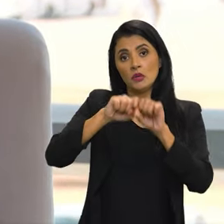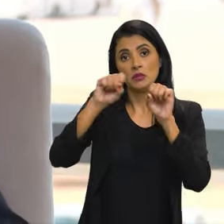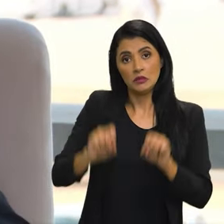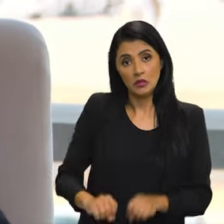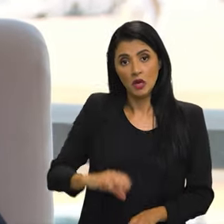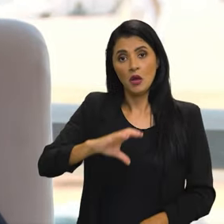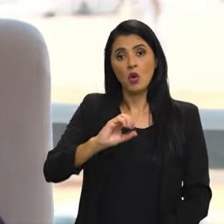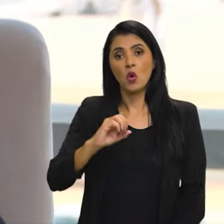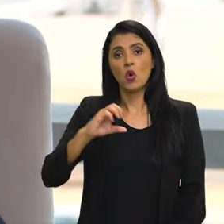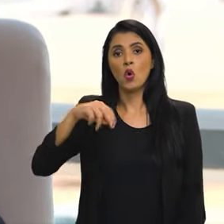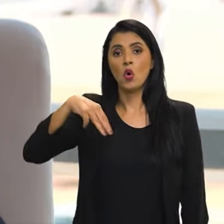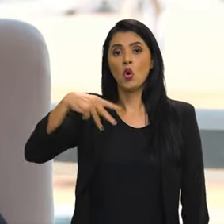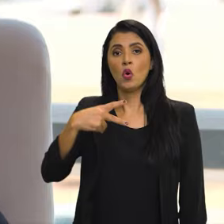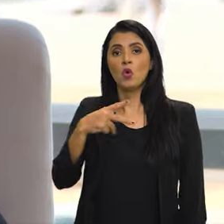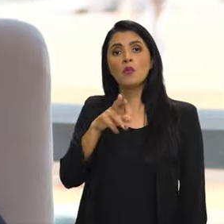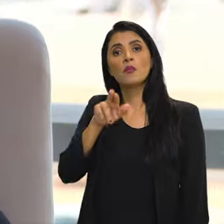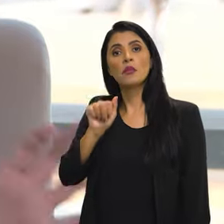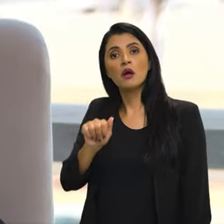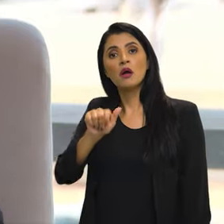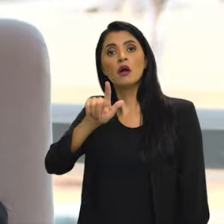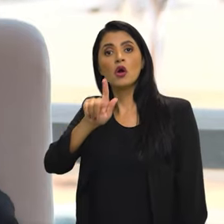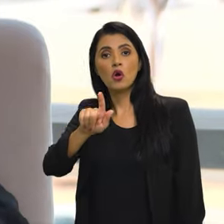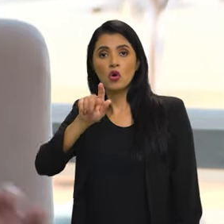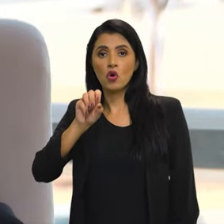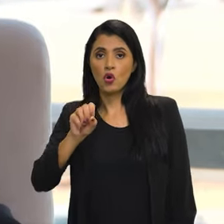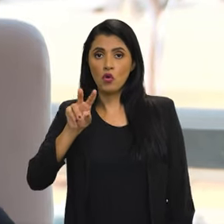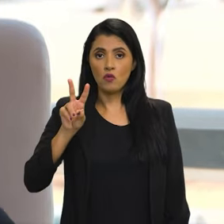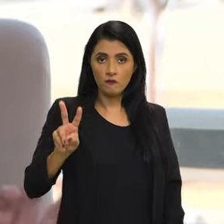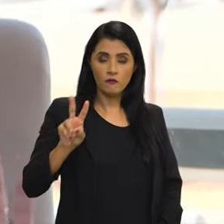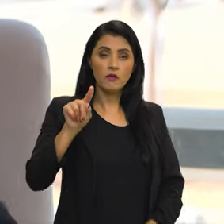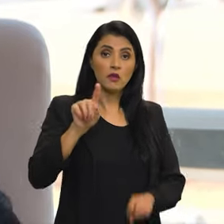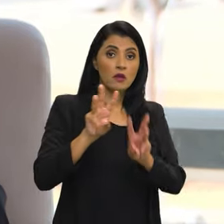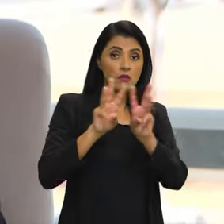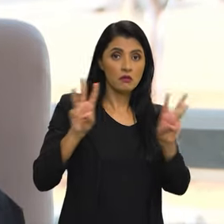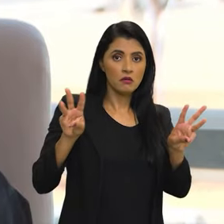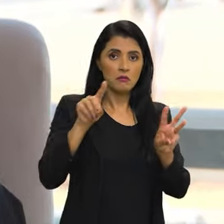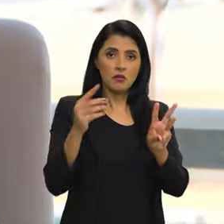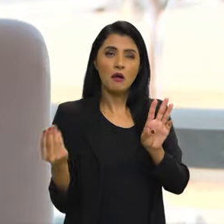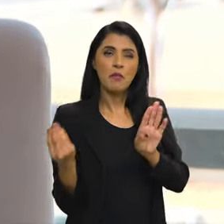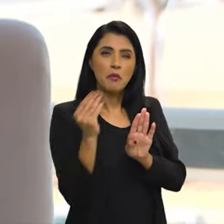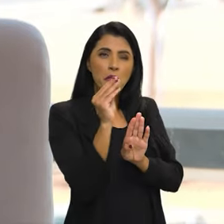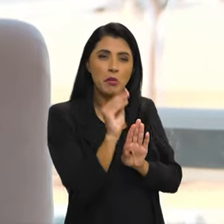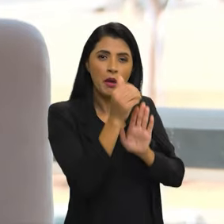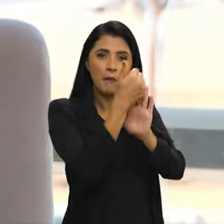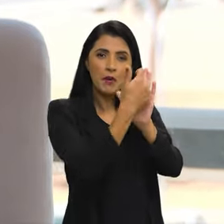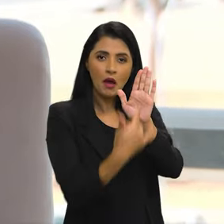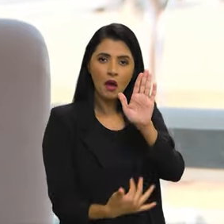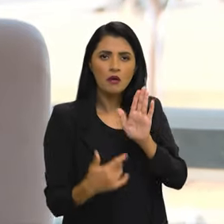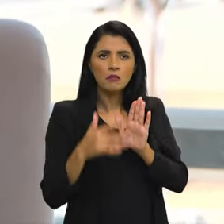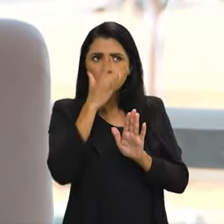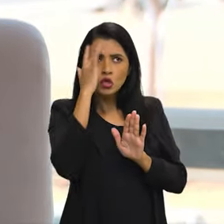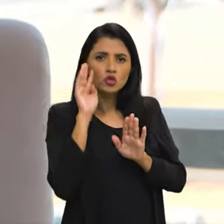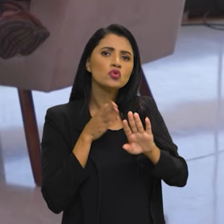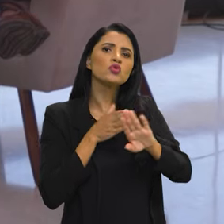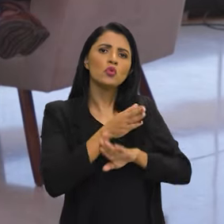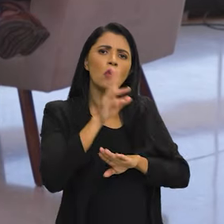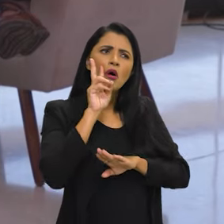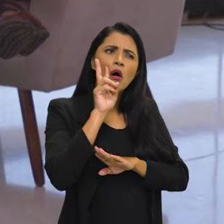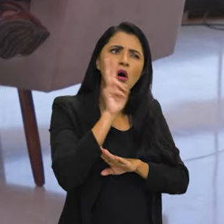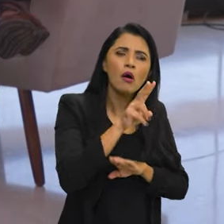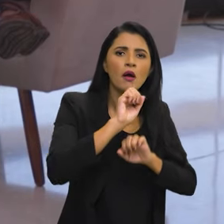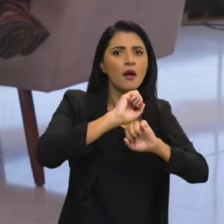chamado Compras Gov, onde você tem uma plataforma para juntar as compras do governo, dar mais transparência,